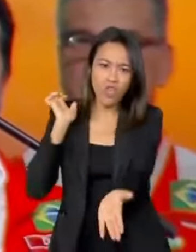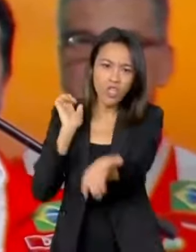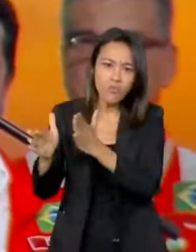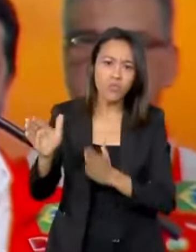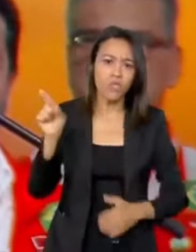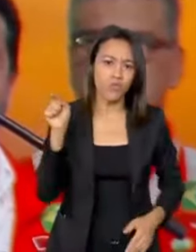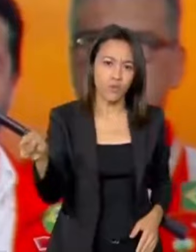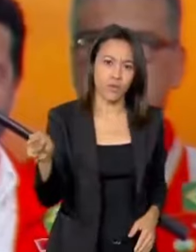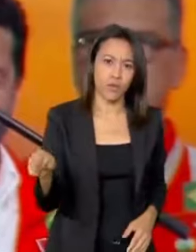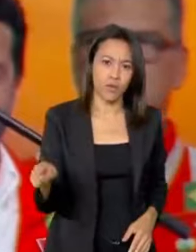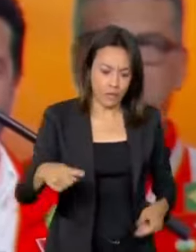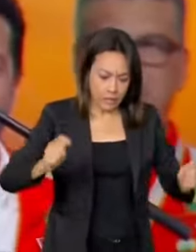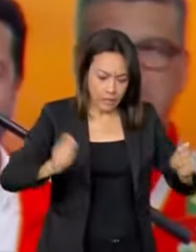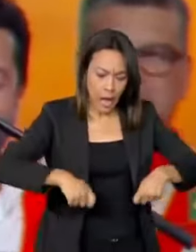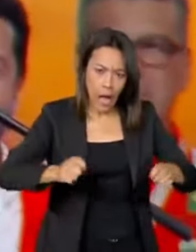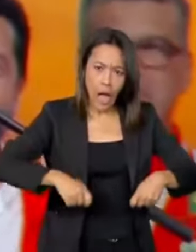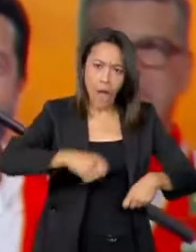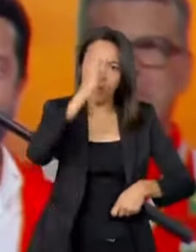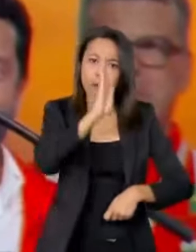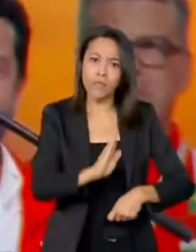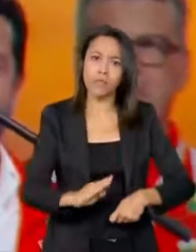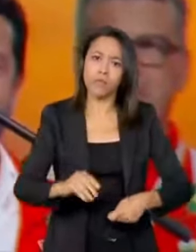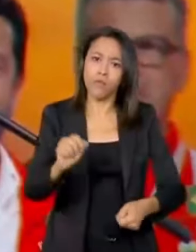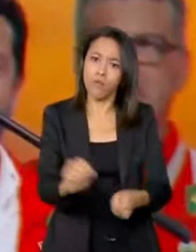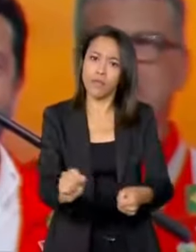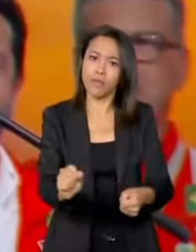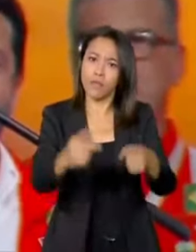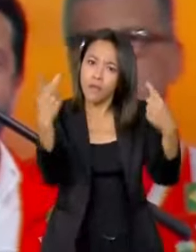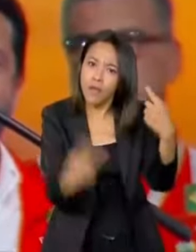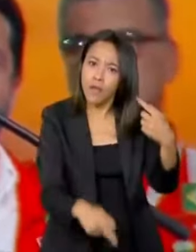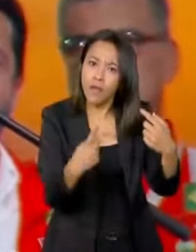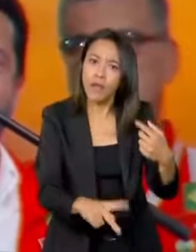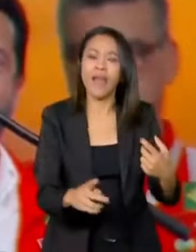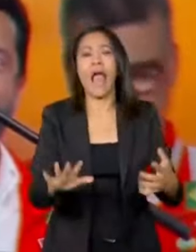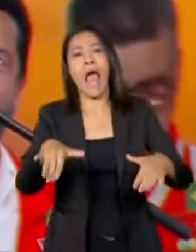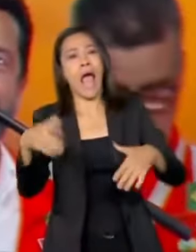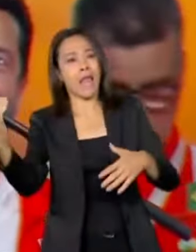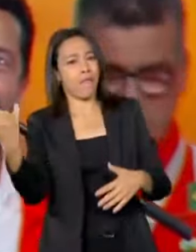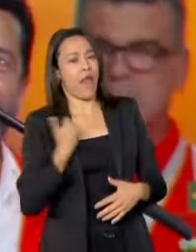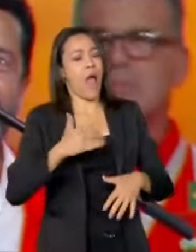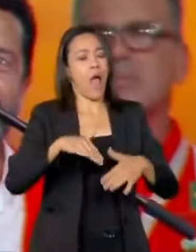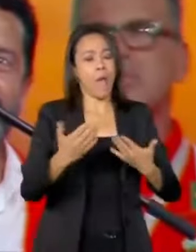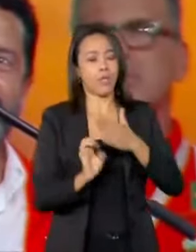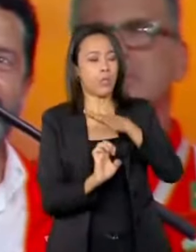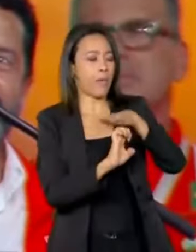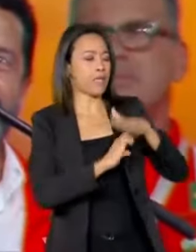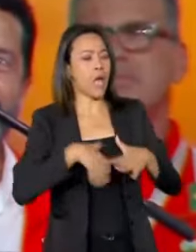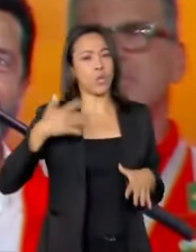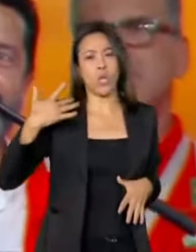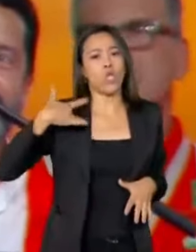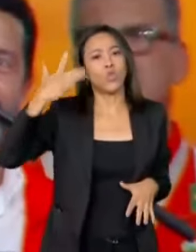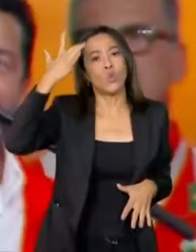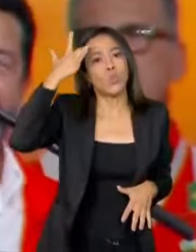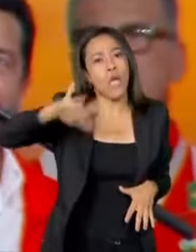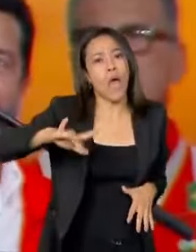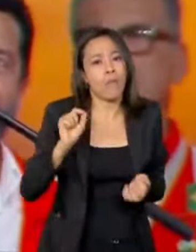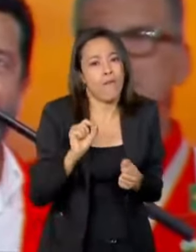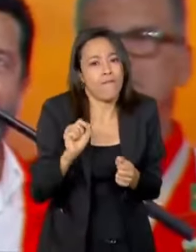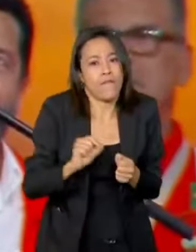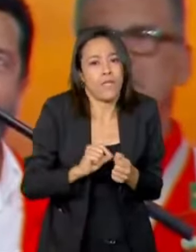nós temos capacidade de fazer. Ele dizia, ah, mas os empresários não têm capacidade de fazer. Eu fiz uma